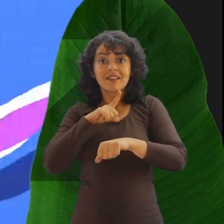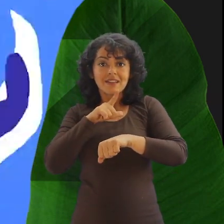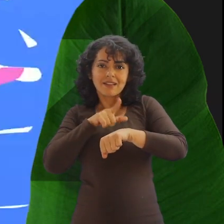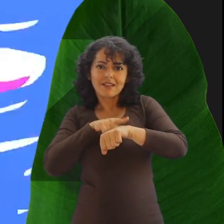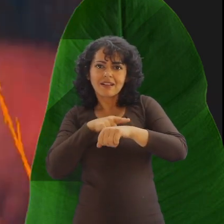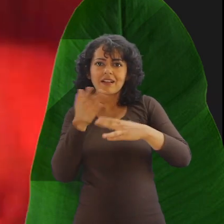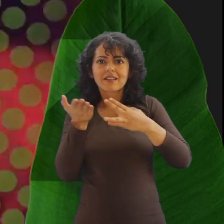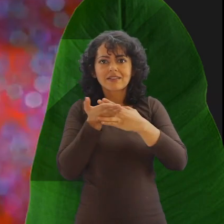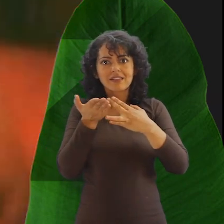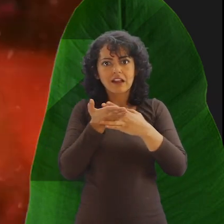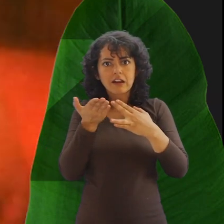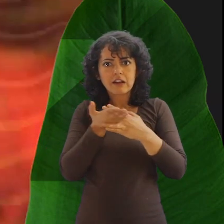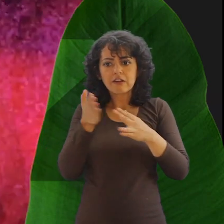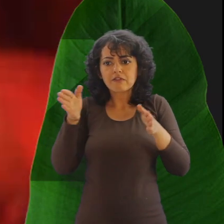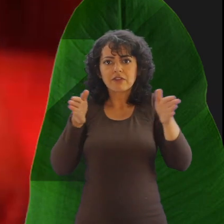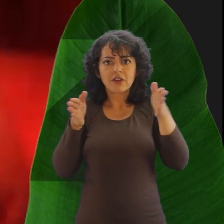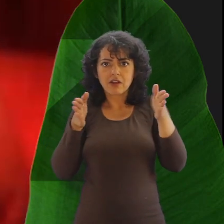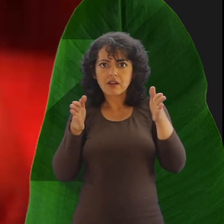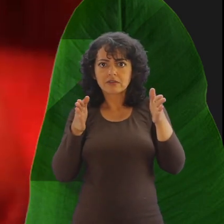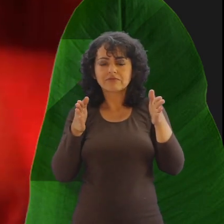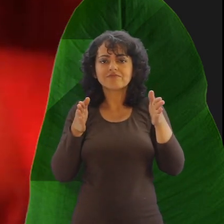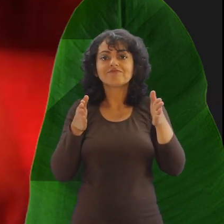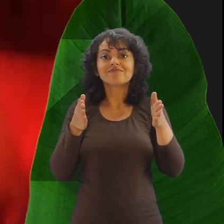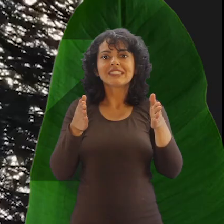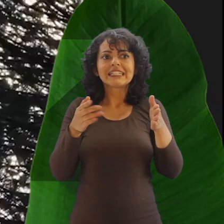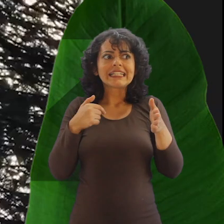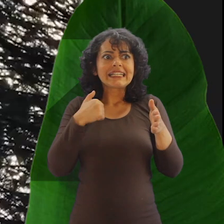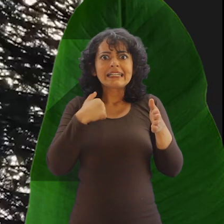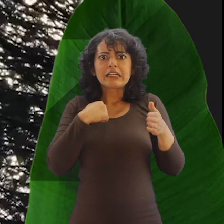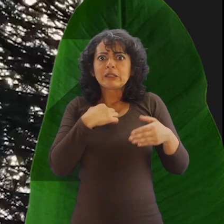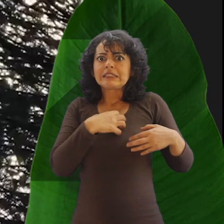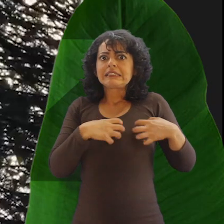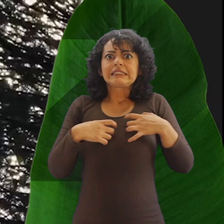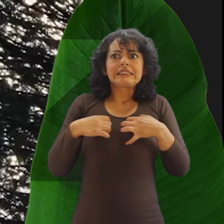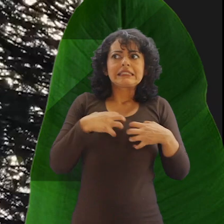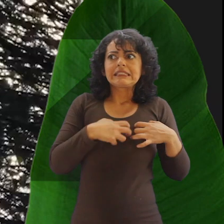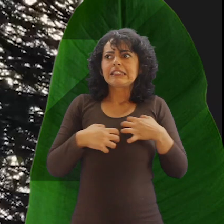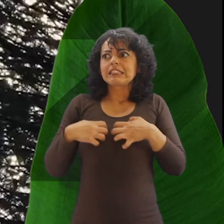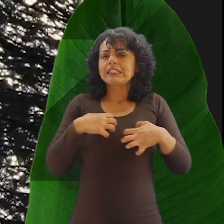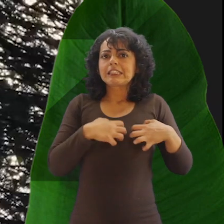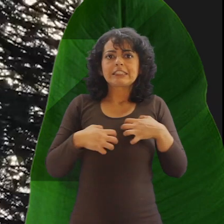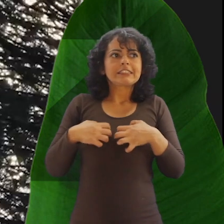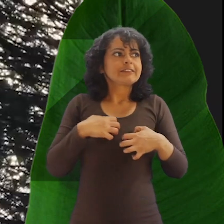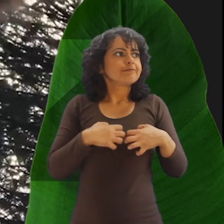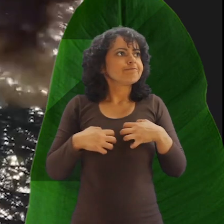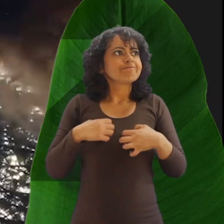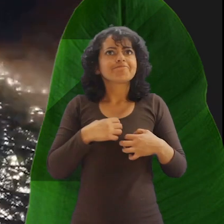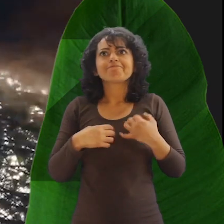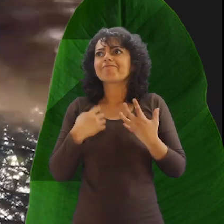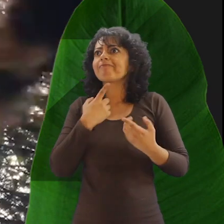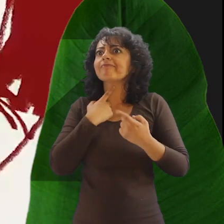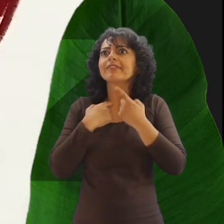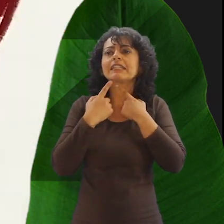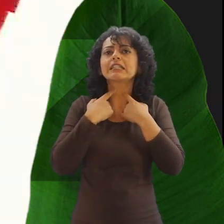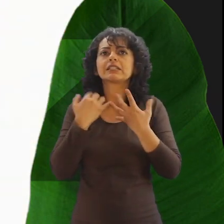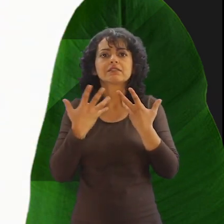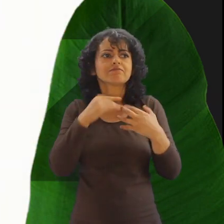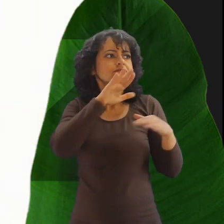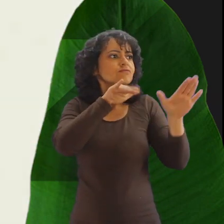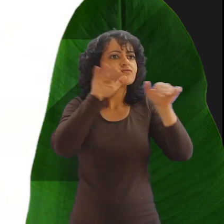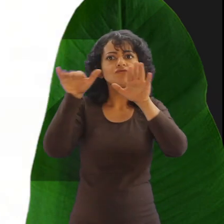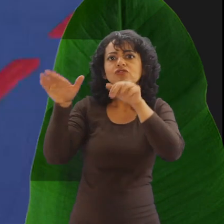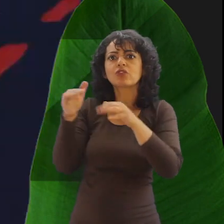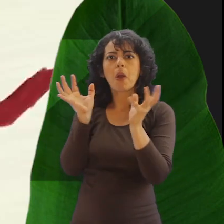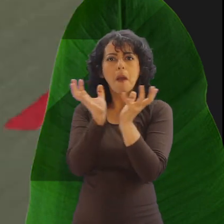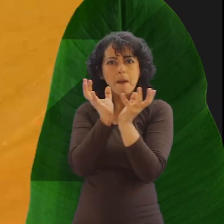intervalo existia um bichinho vivo dentro de mim, onde eu, com a banda, ficava, ai,